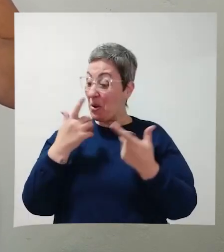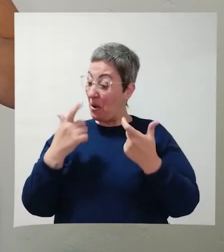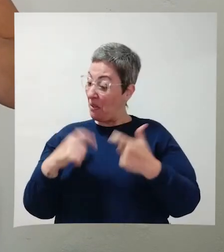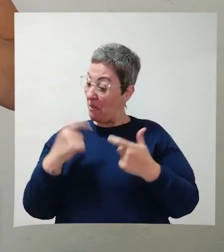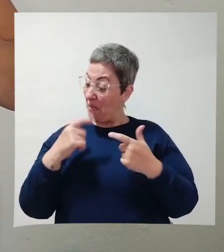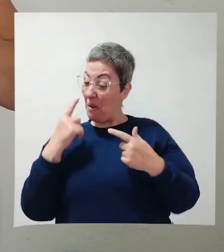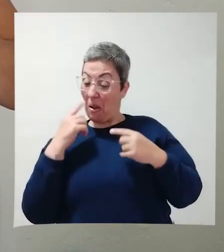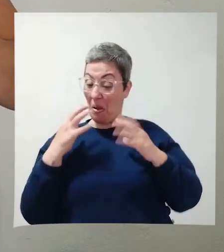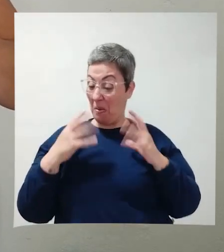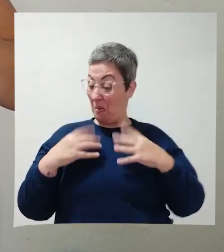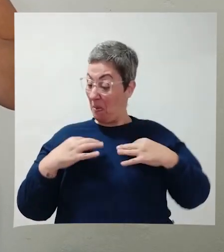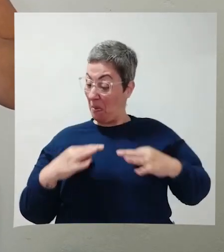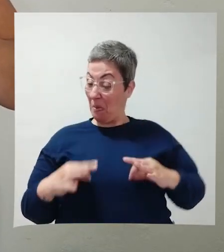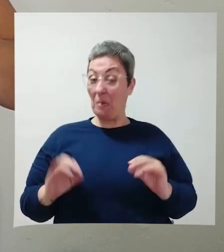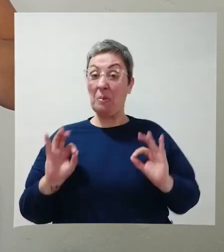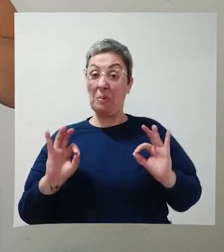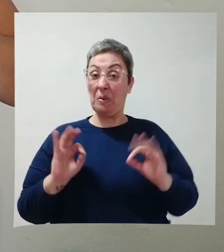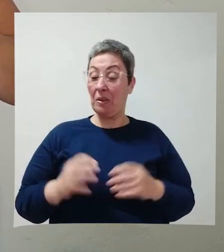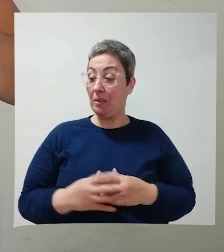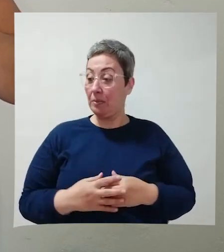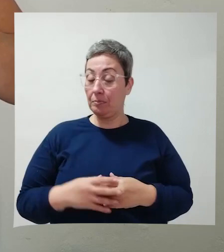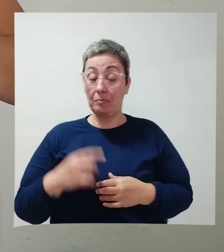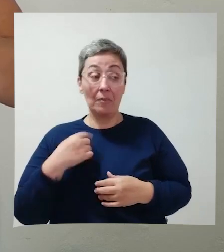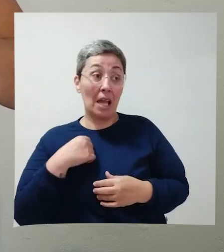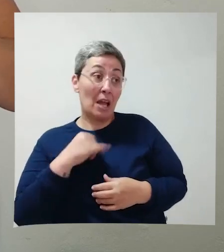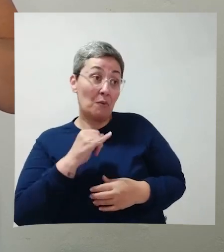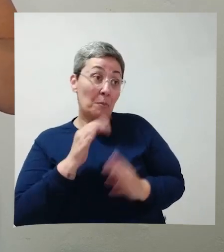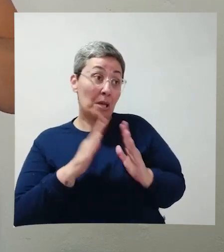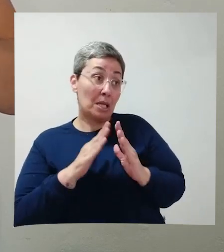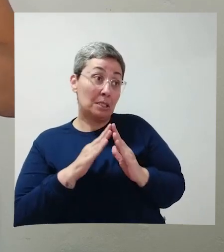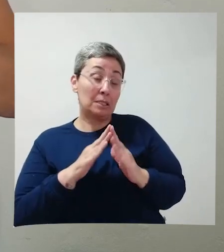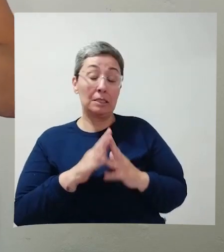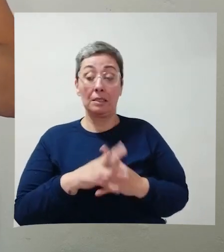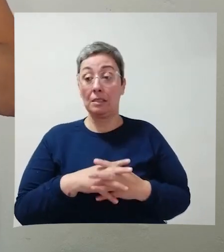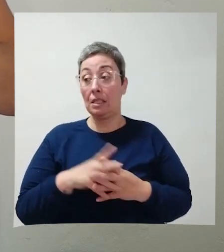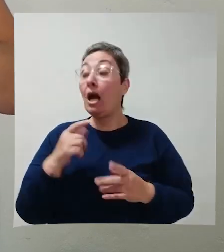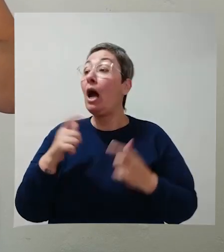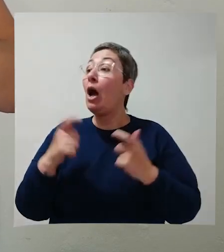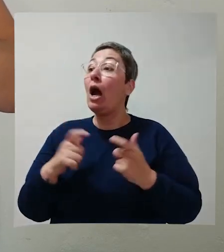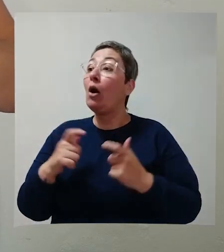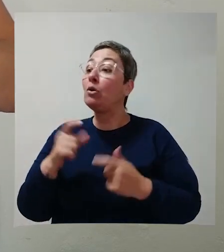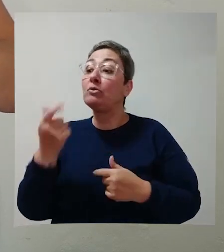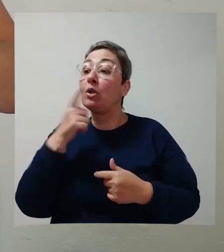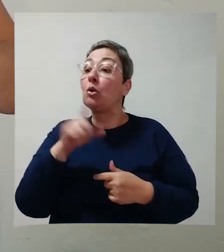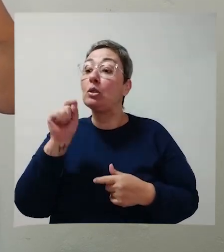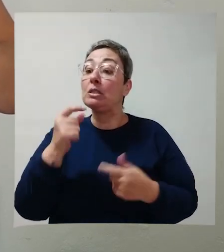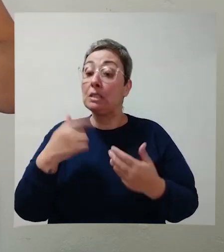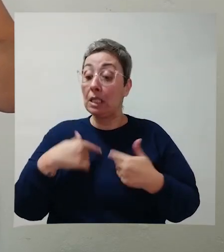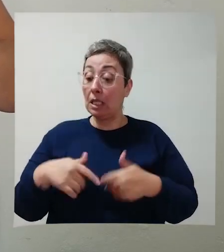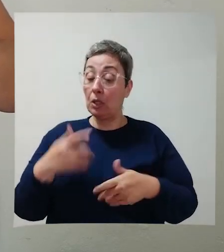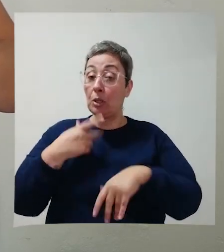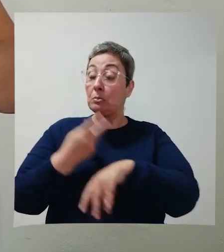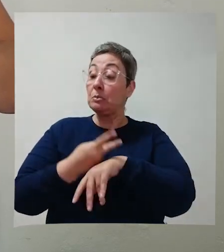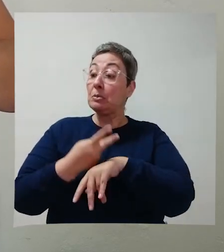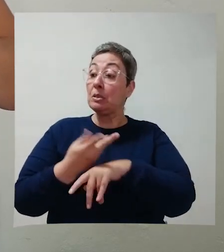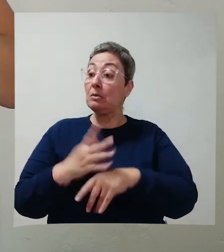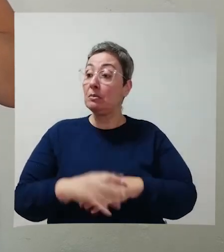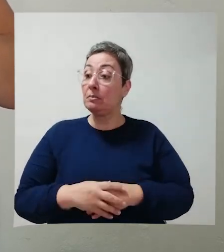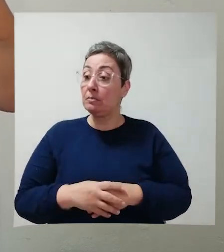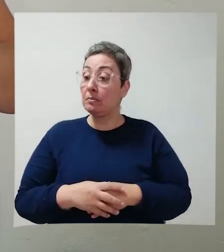tão ricamente vestida? Eu vou para casa. Onde é que você conseguiu essa joia tão